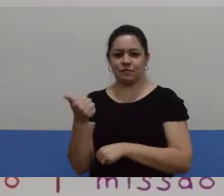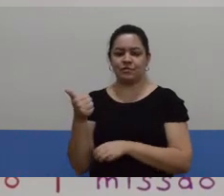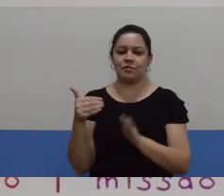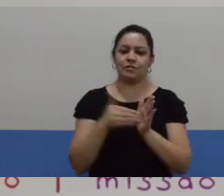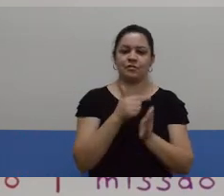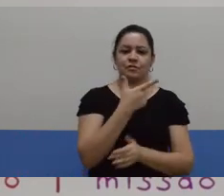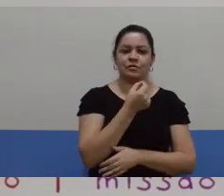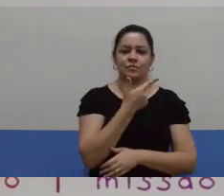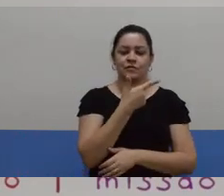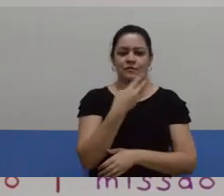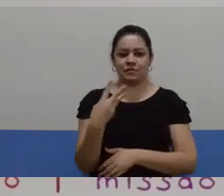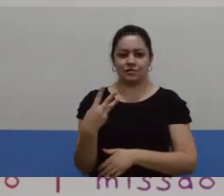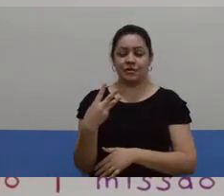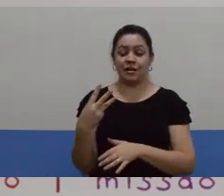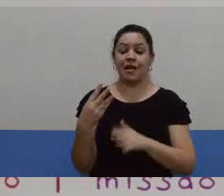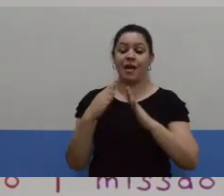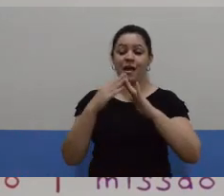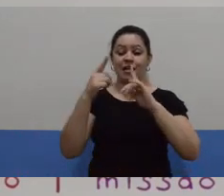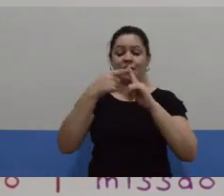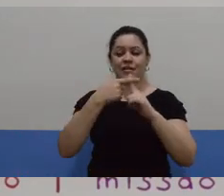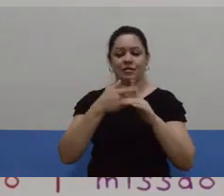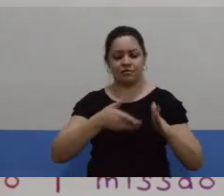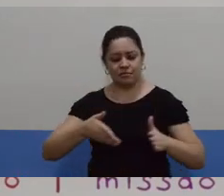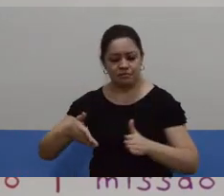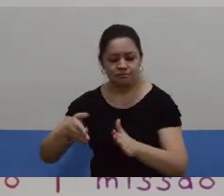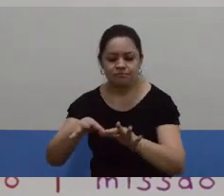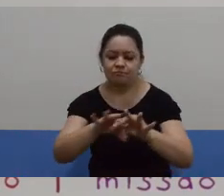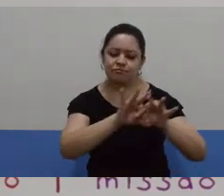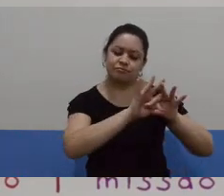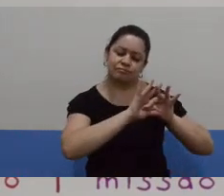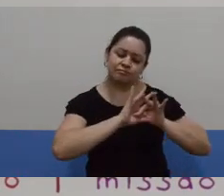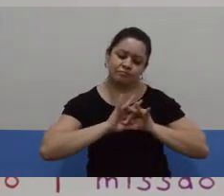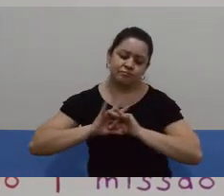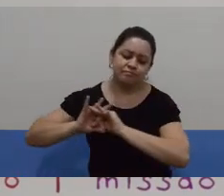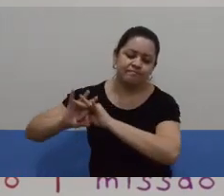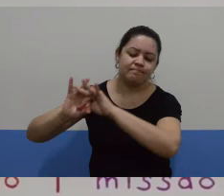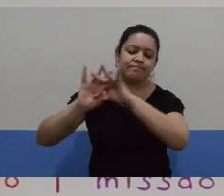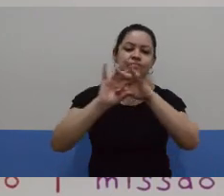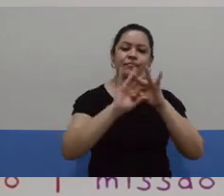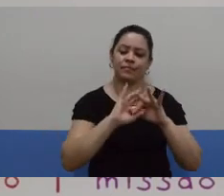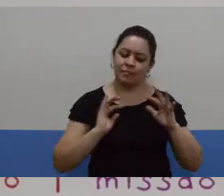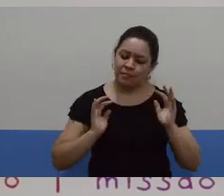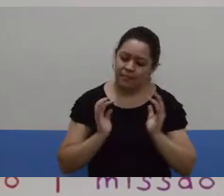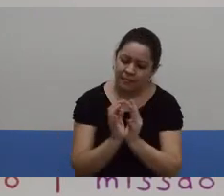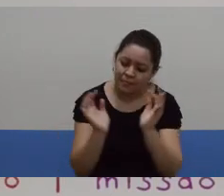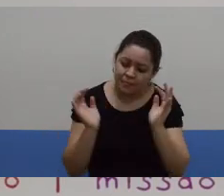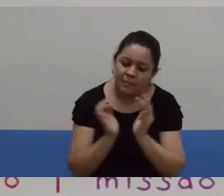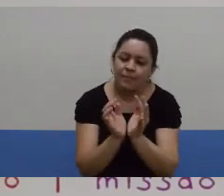2021-2023. Por uma igreja sinodal, comunhão, participação e missão.